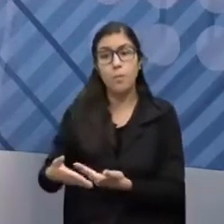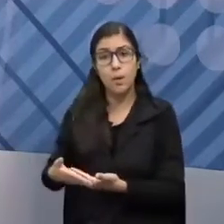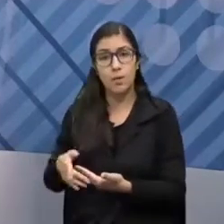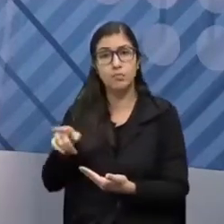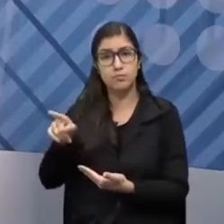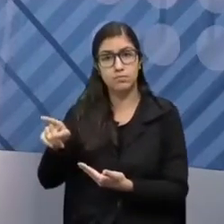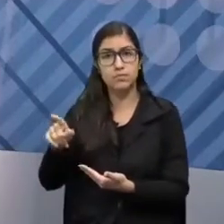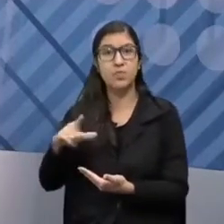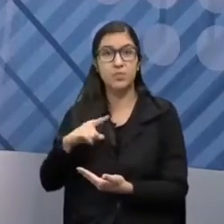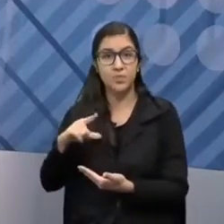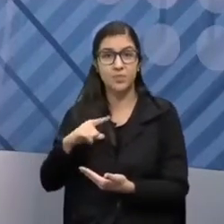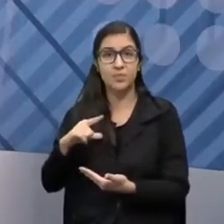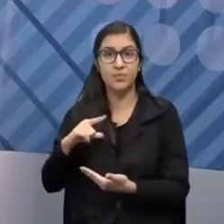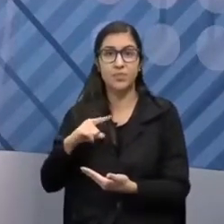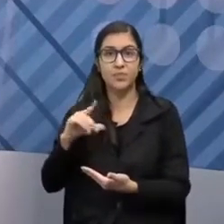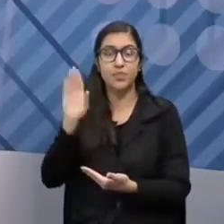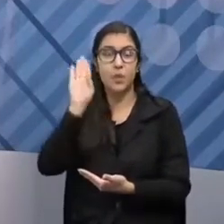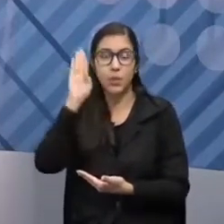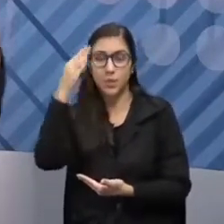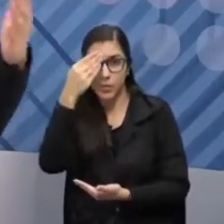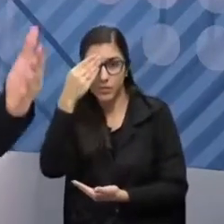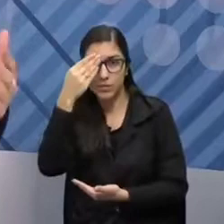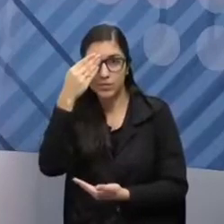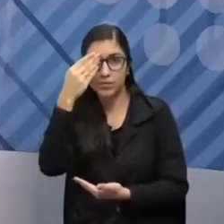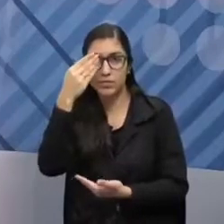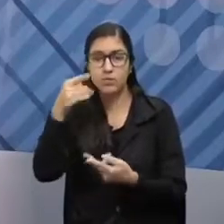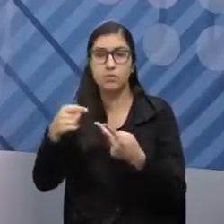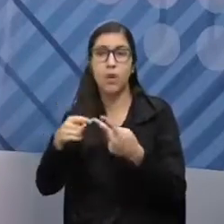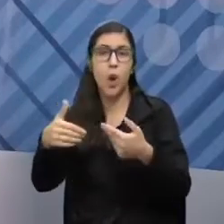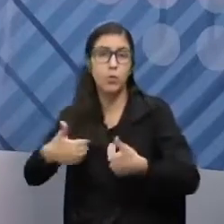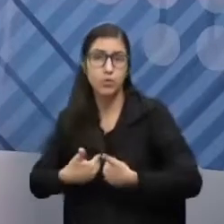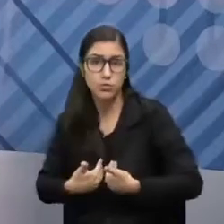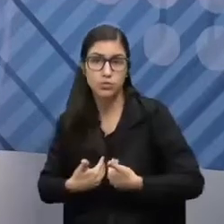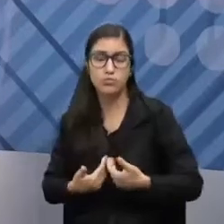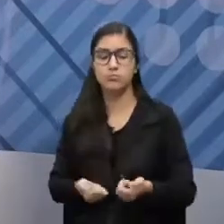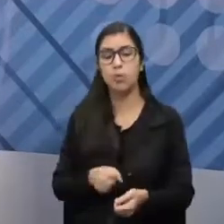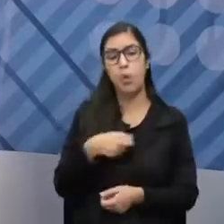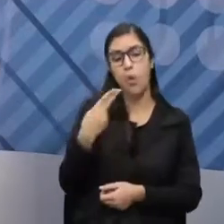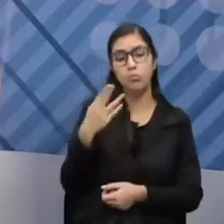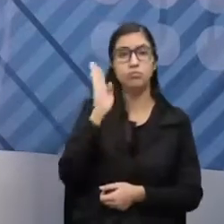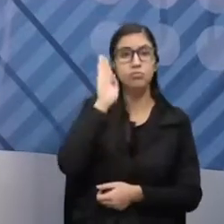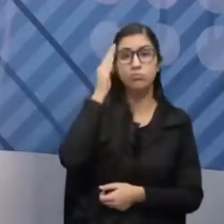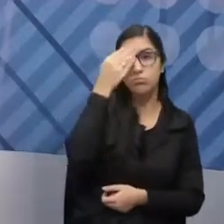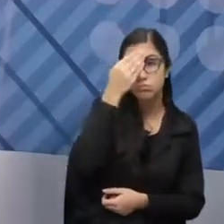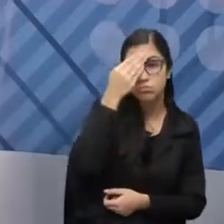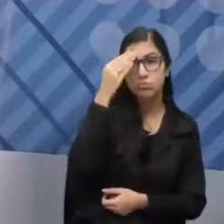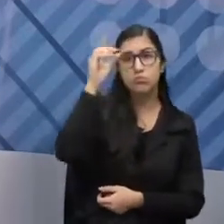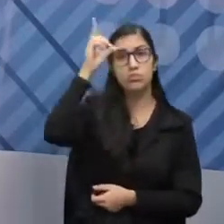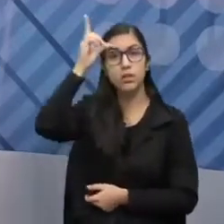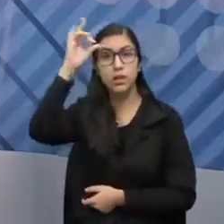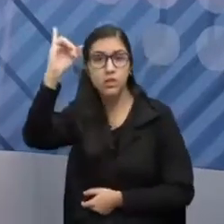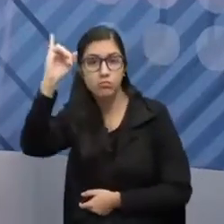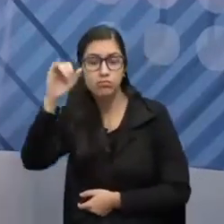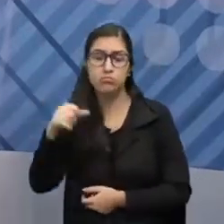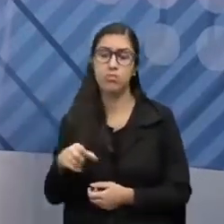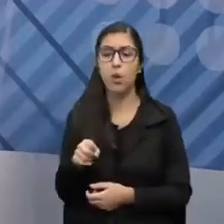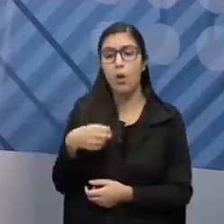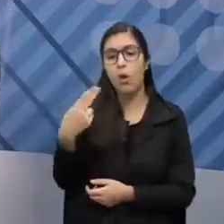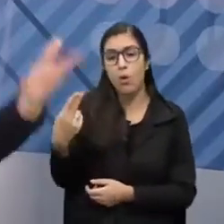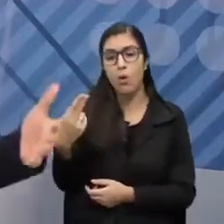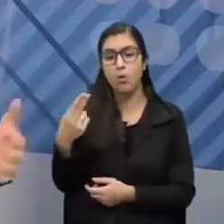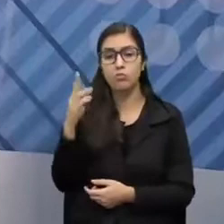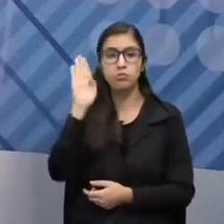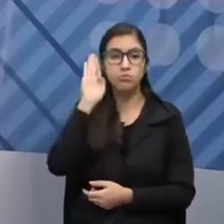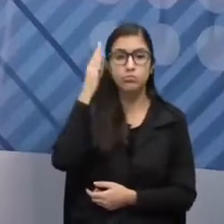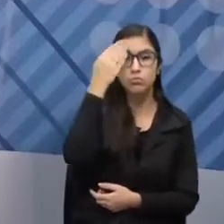também com surdo-cegueira e autismo, com surdo-cegueira e deficiência intelectual, com surdo-cegueira